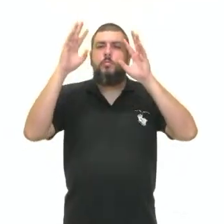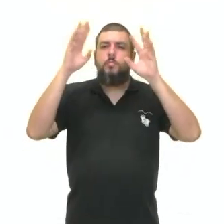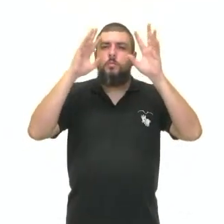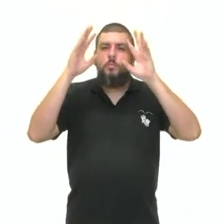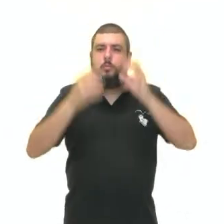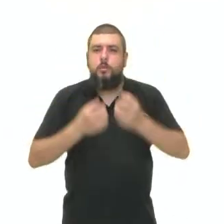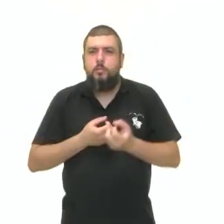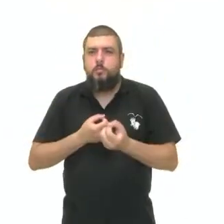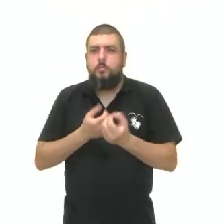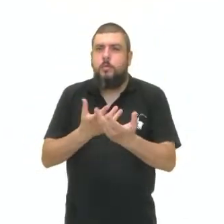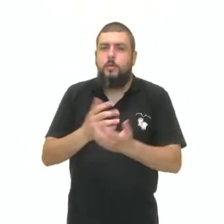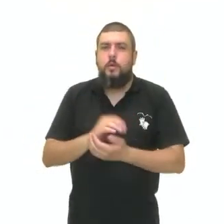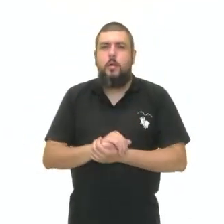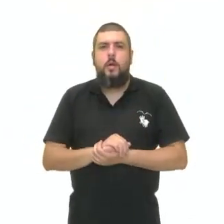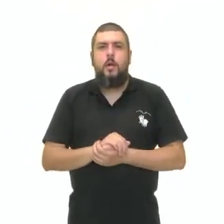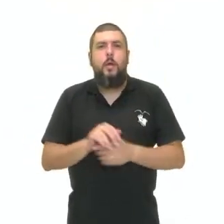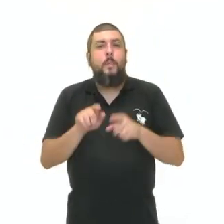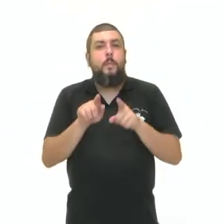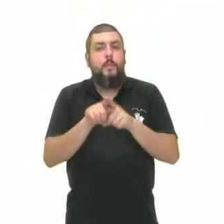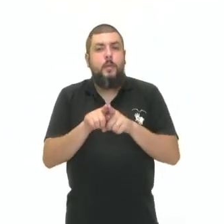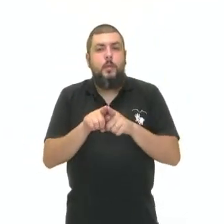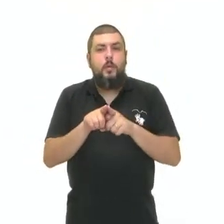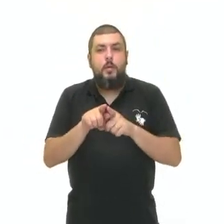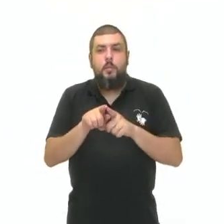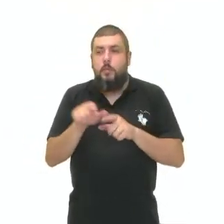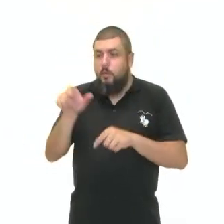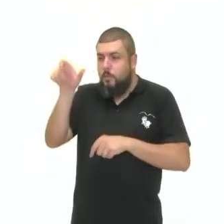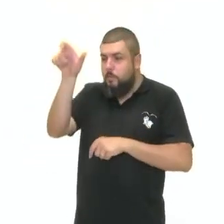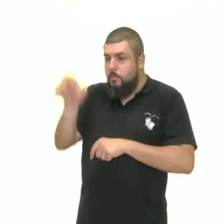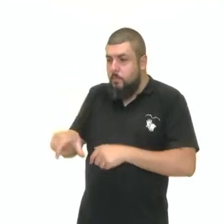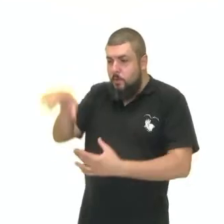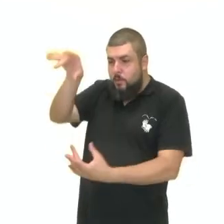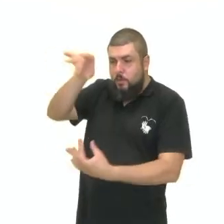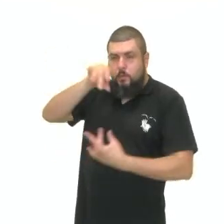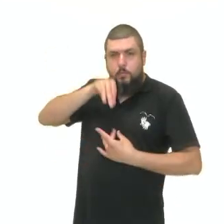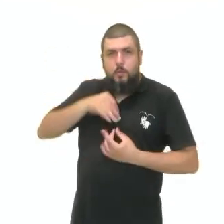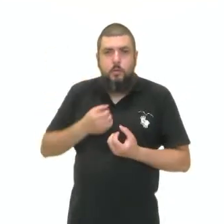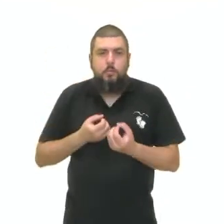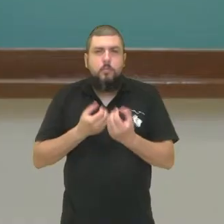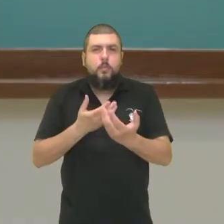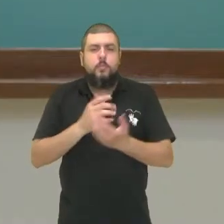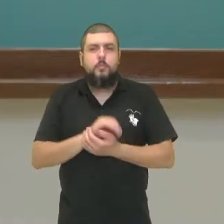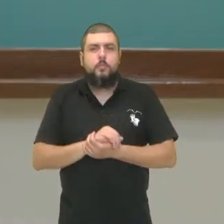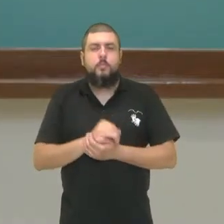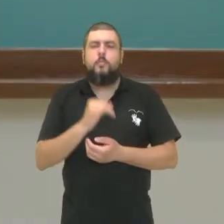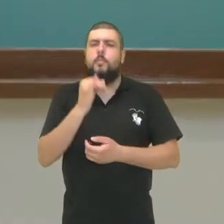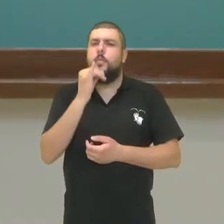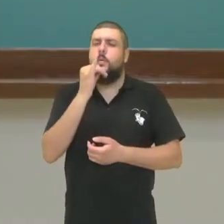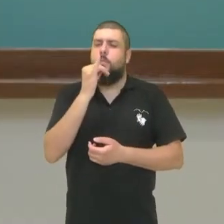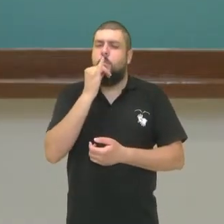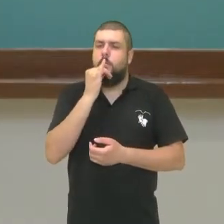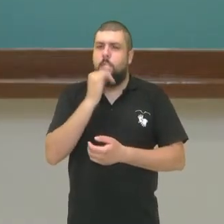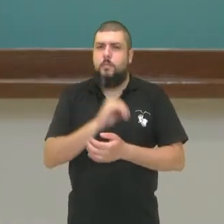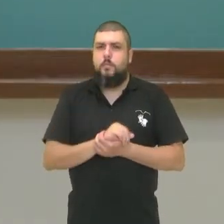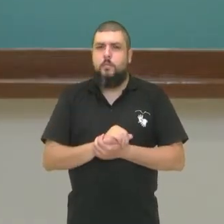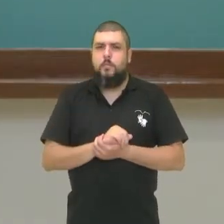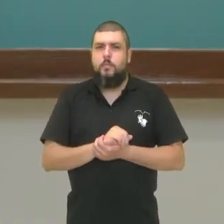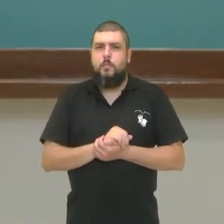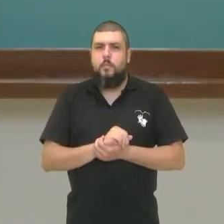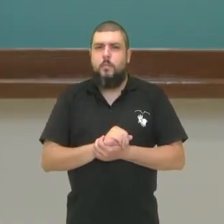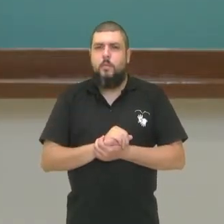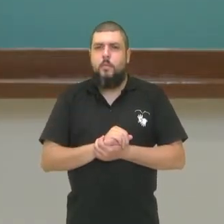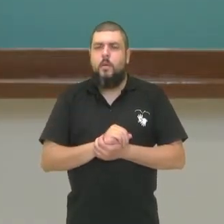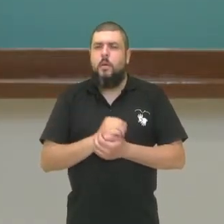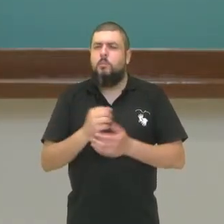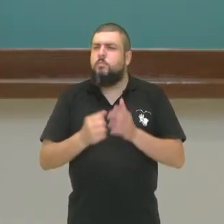os aspectos fundamentais que as caracterizam. Por exemplo, né, quantas pessoas elas imitam